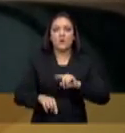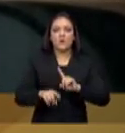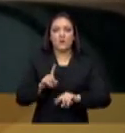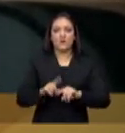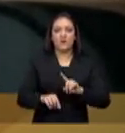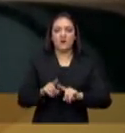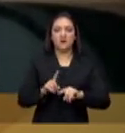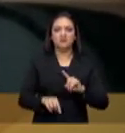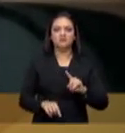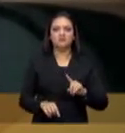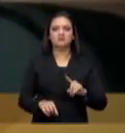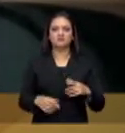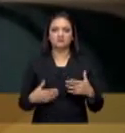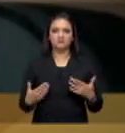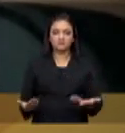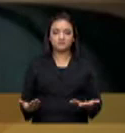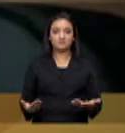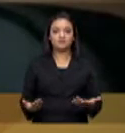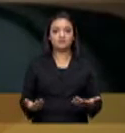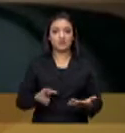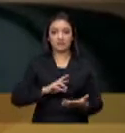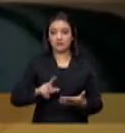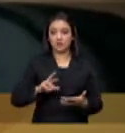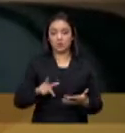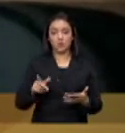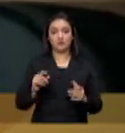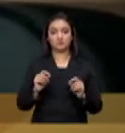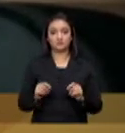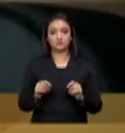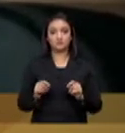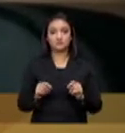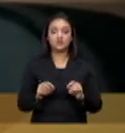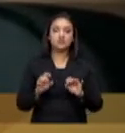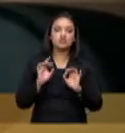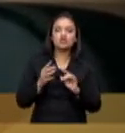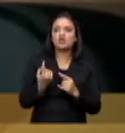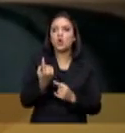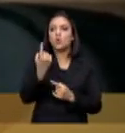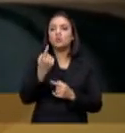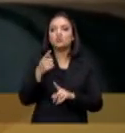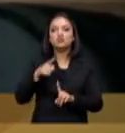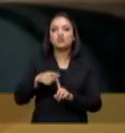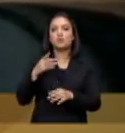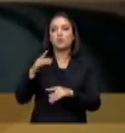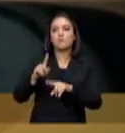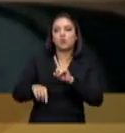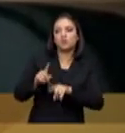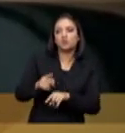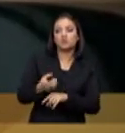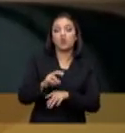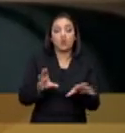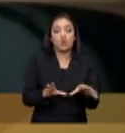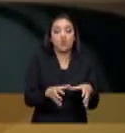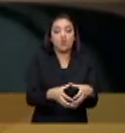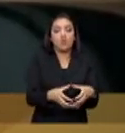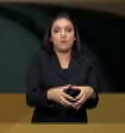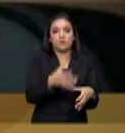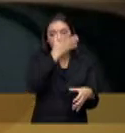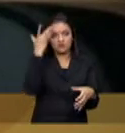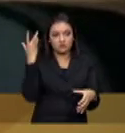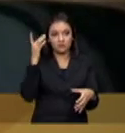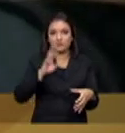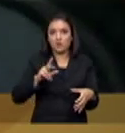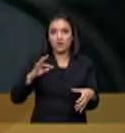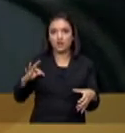um determinado público não é uma restrição total à liberdade publicitária, mas uma restrição